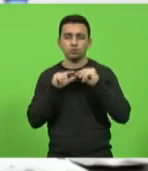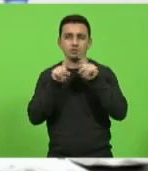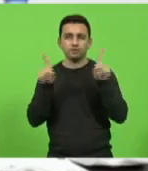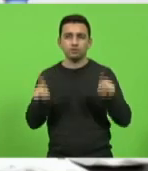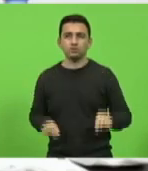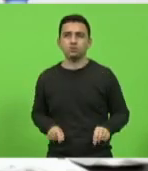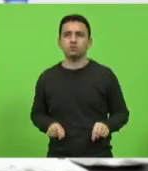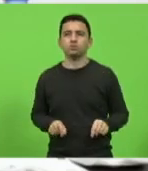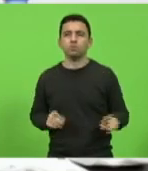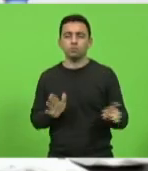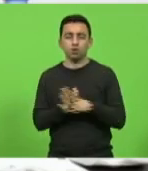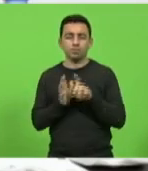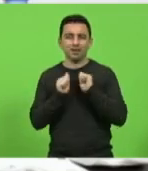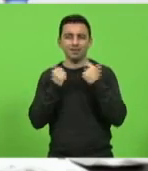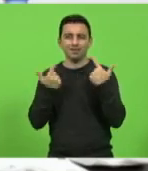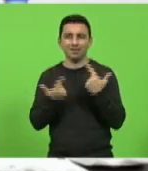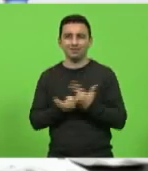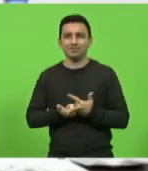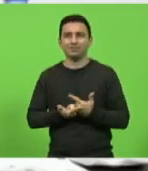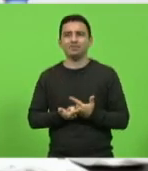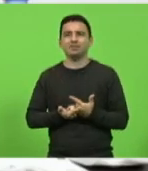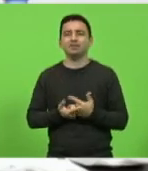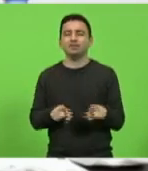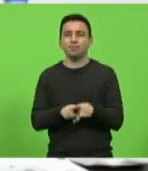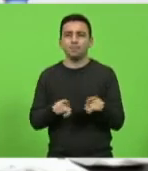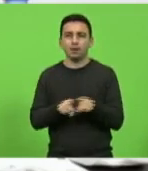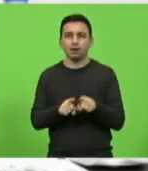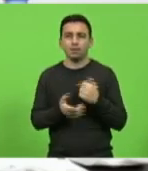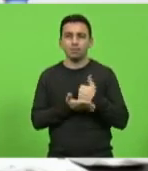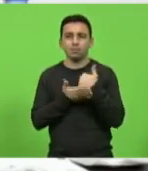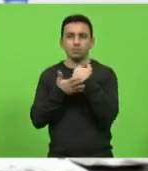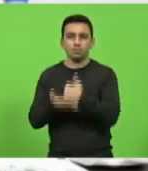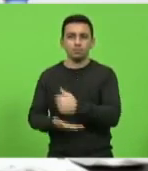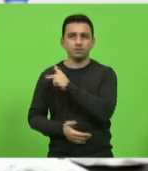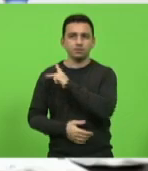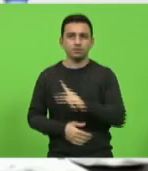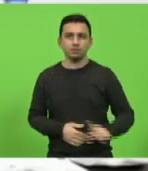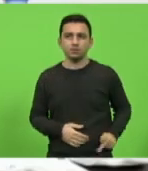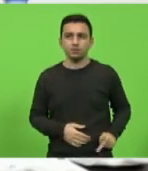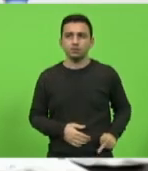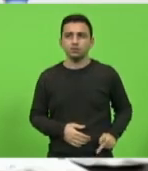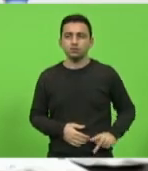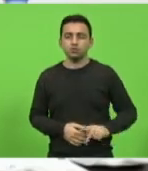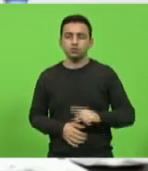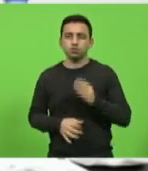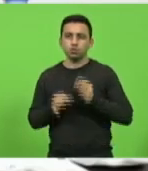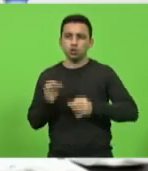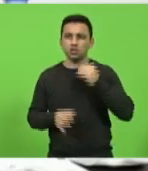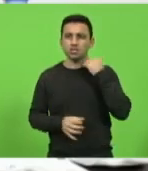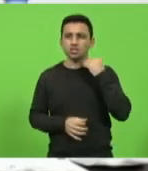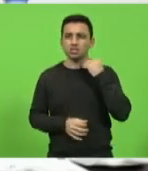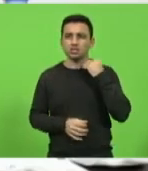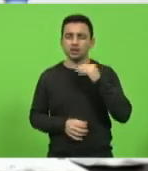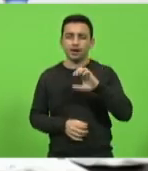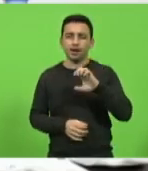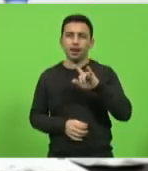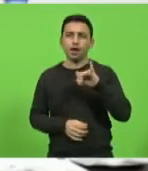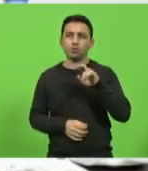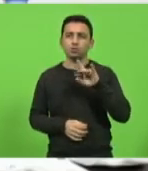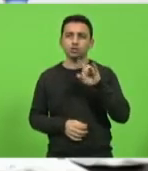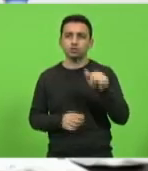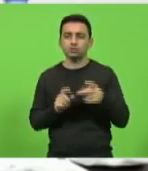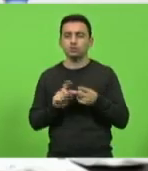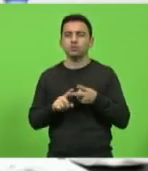da alesp Auxiliar da presidência o juiz Dr Cláudio Figueiredo também Dr Bruno